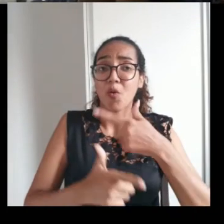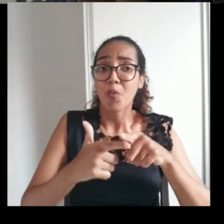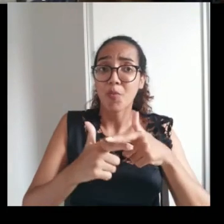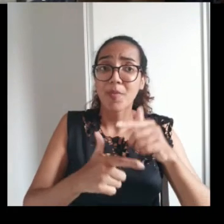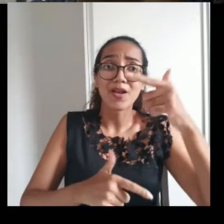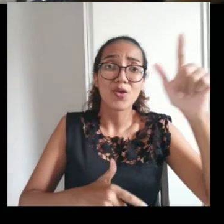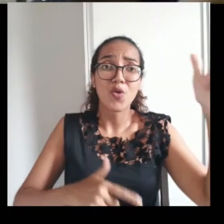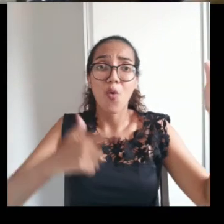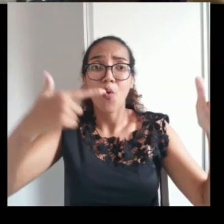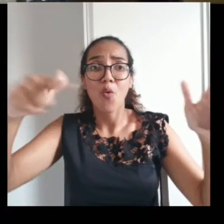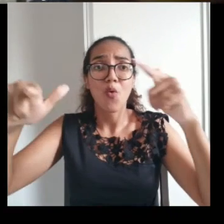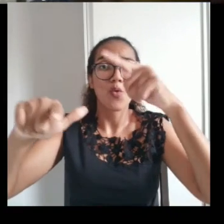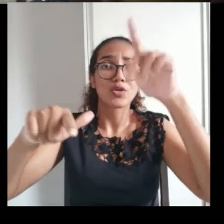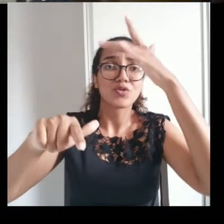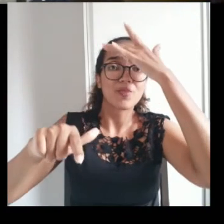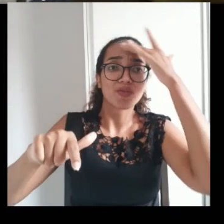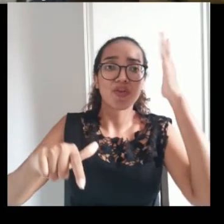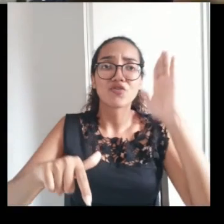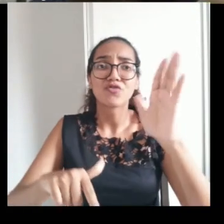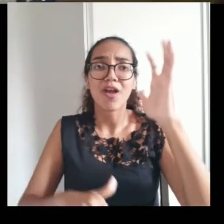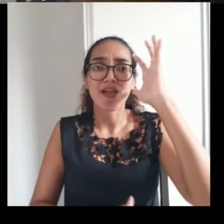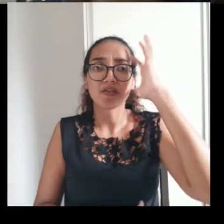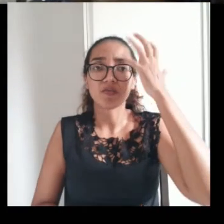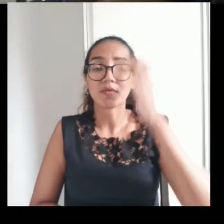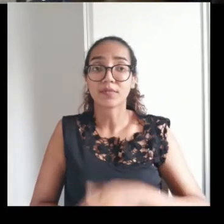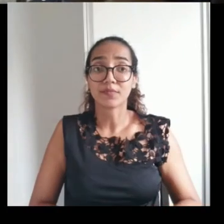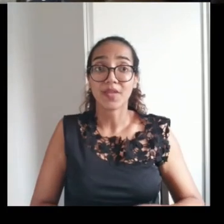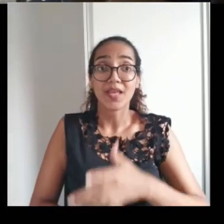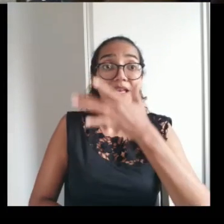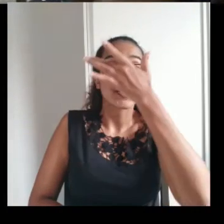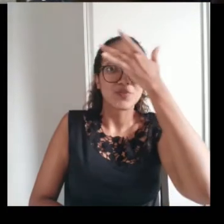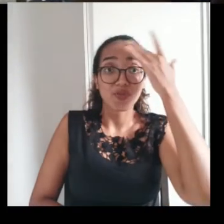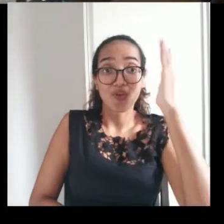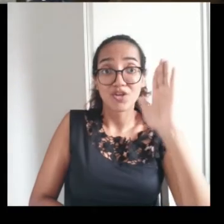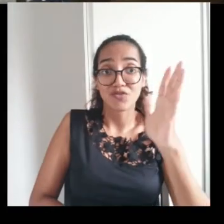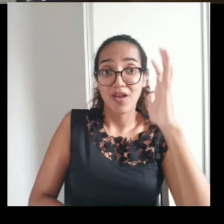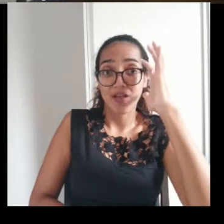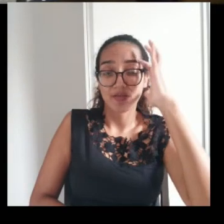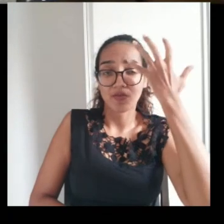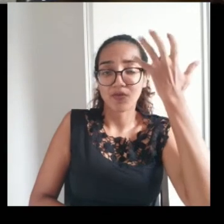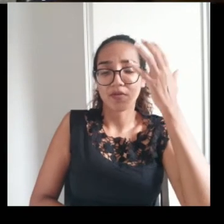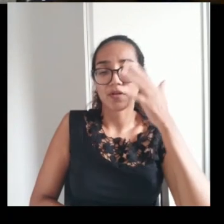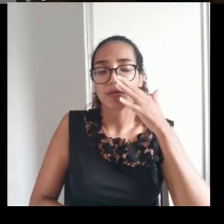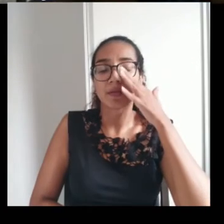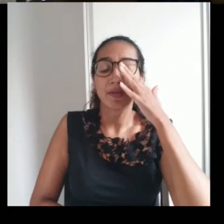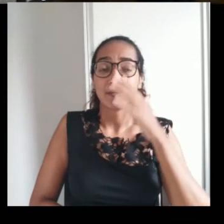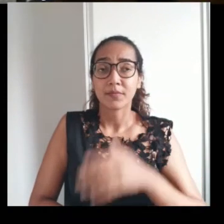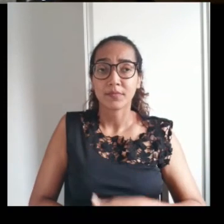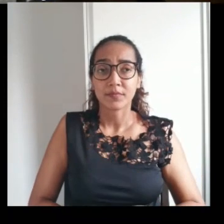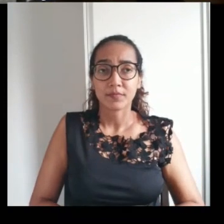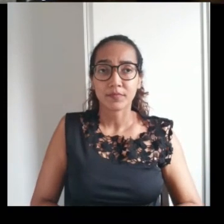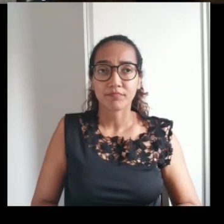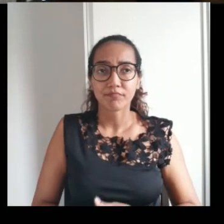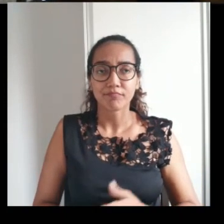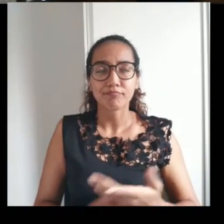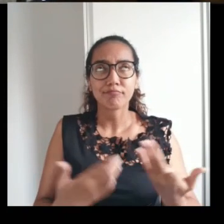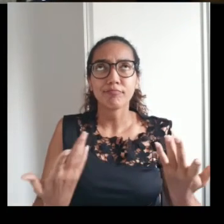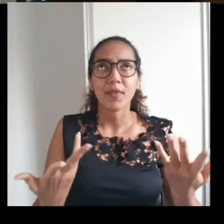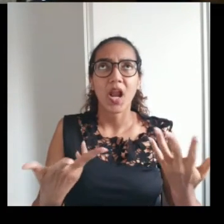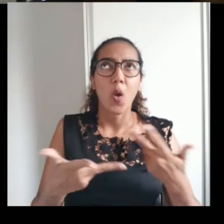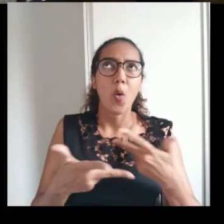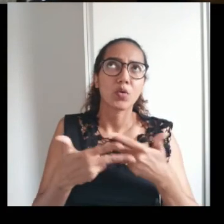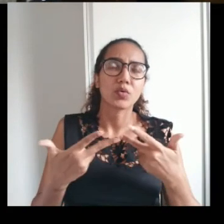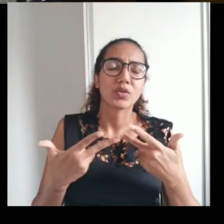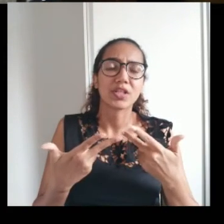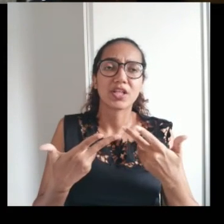pessoas que já resolveram acabam, isso aí já é uma coisa, como eu posso dizer, sistemática,